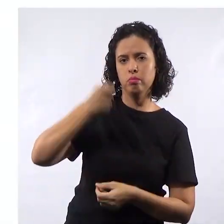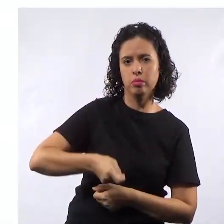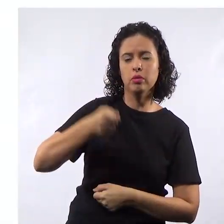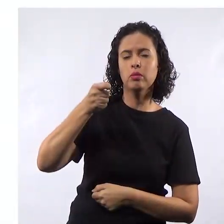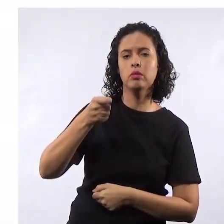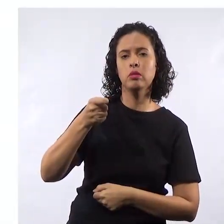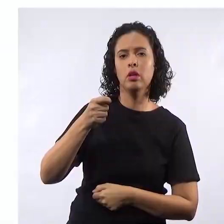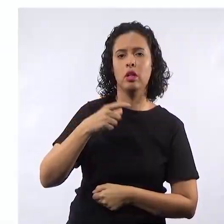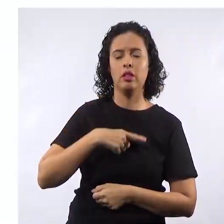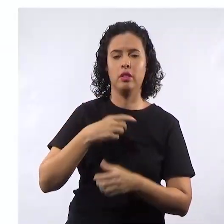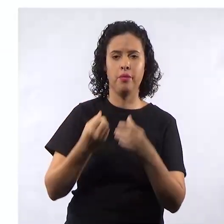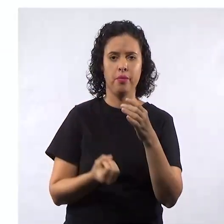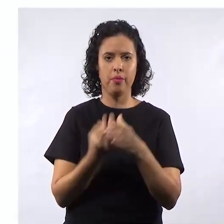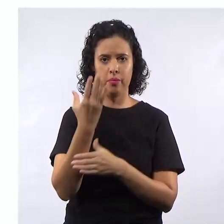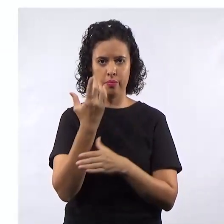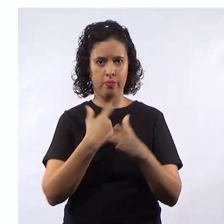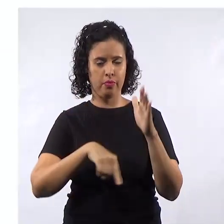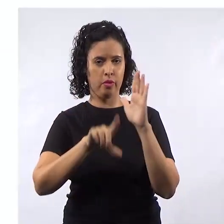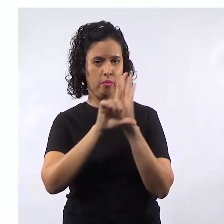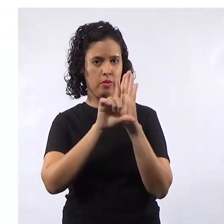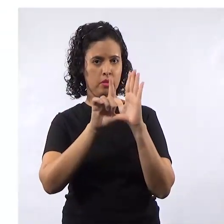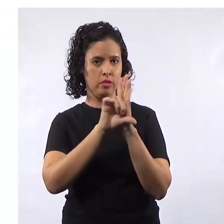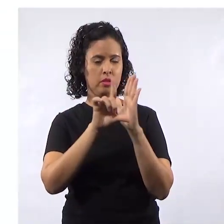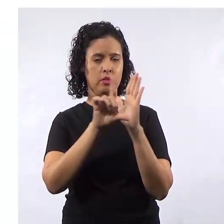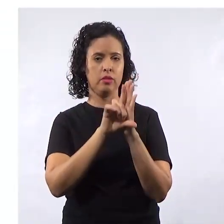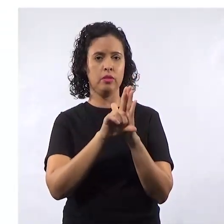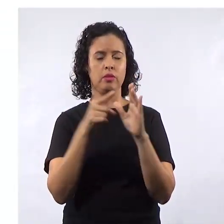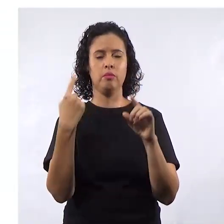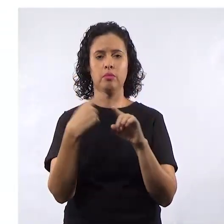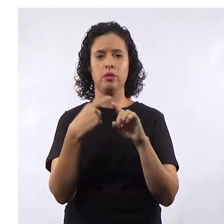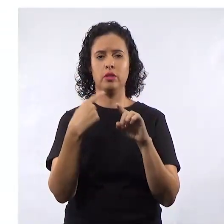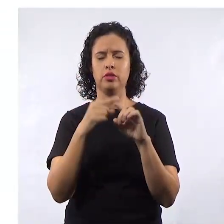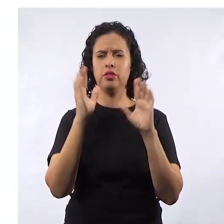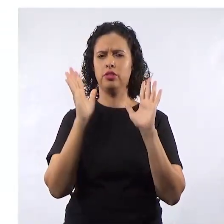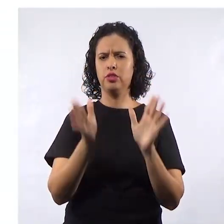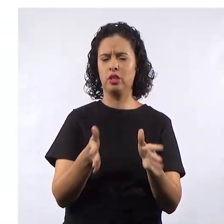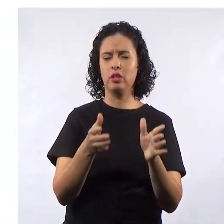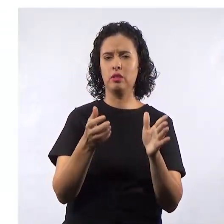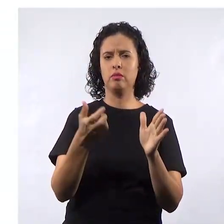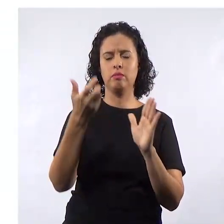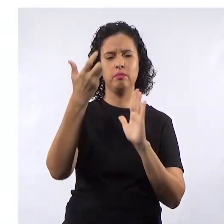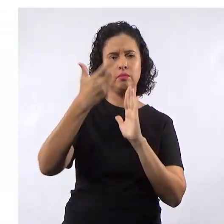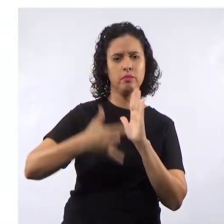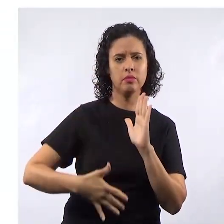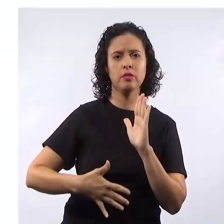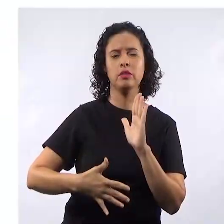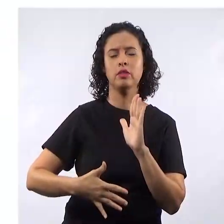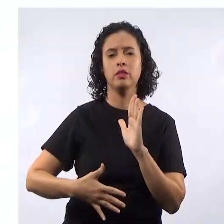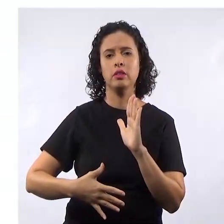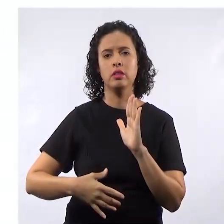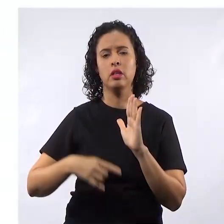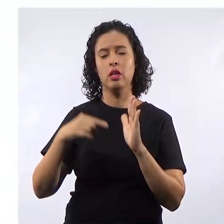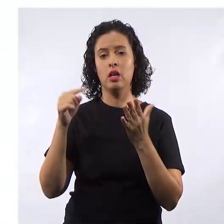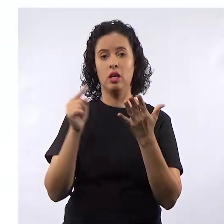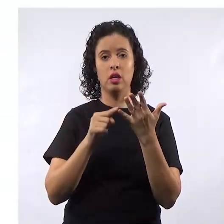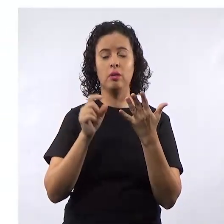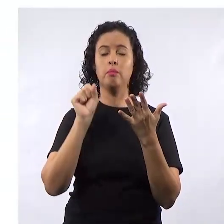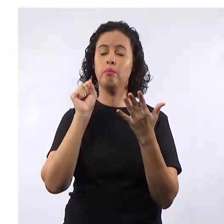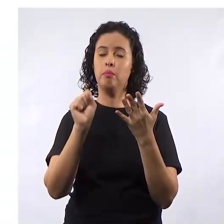acaba gerando uma lei, né? Porque aquela situação está tão batida, tá tão sedimentada que essa